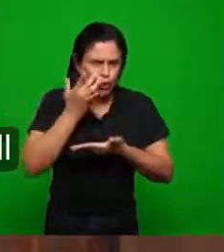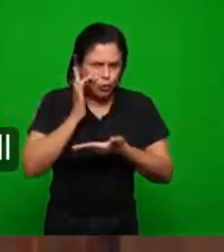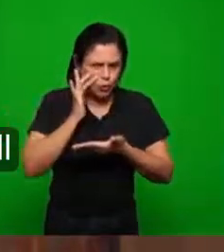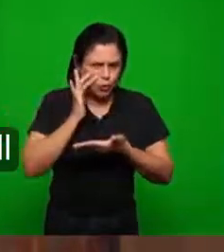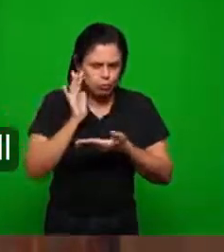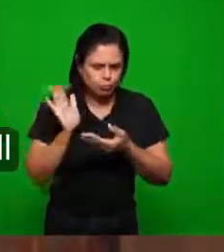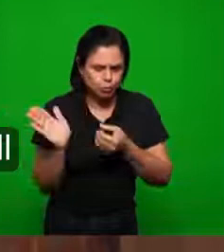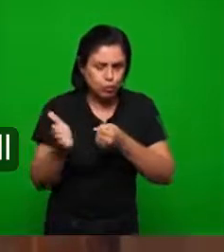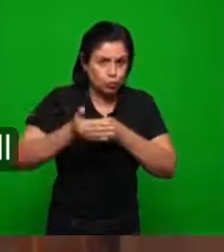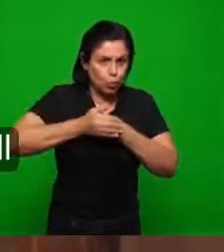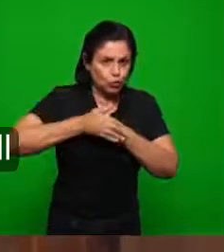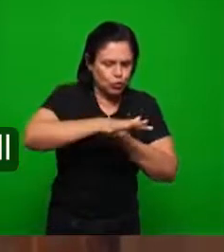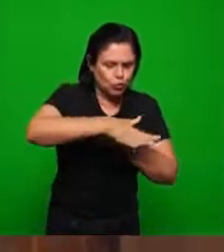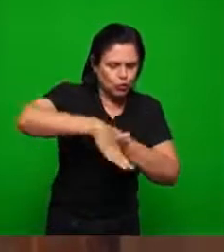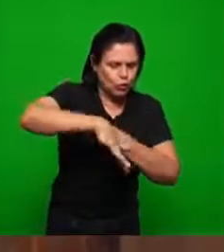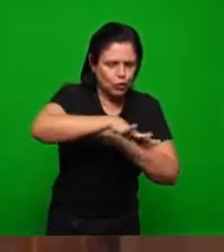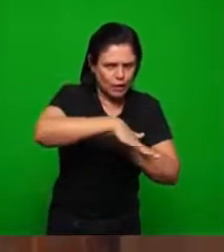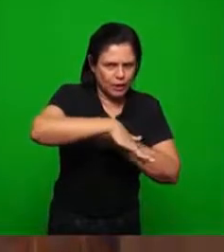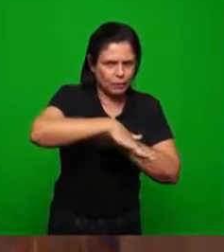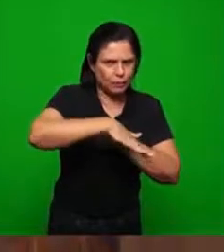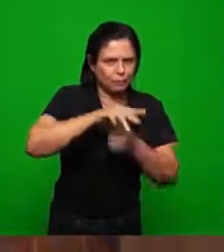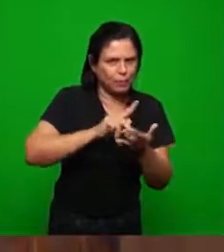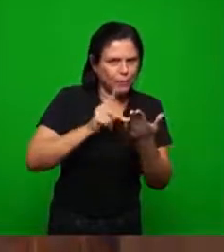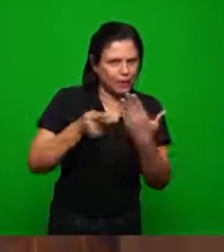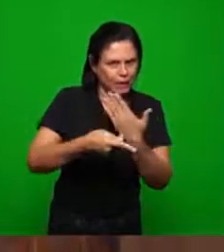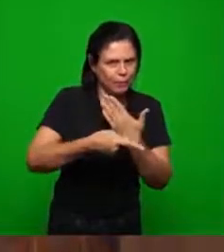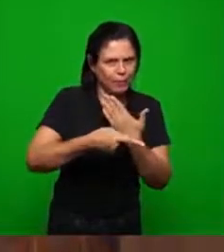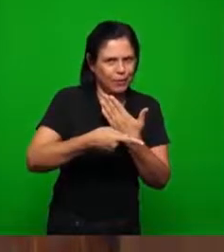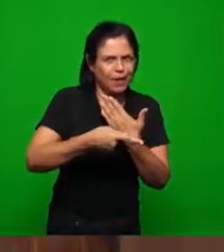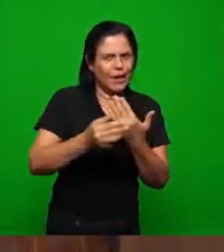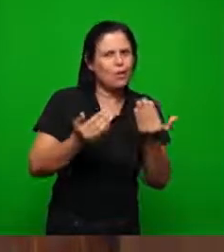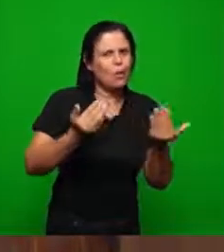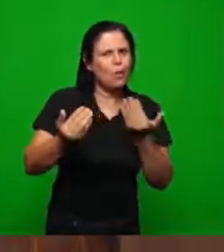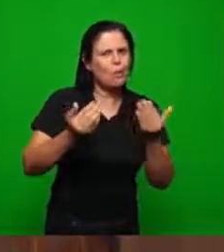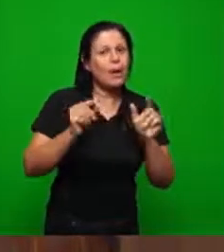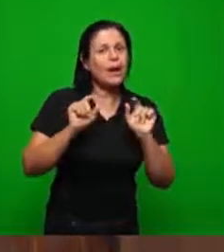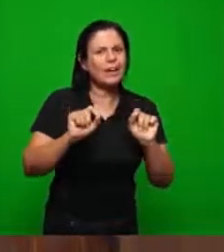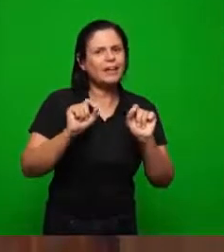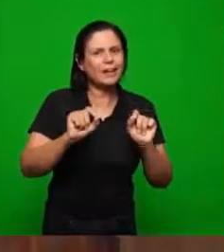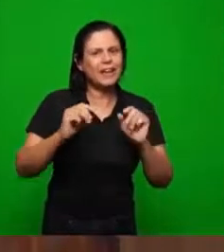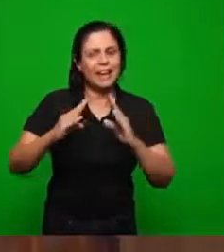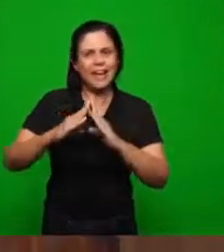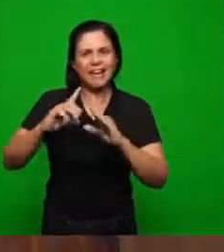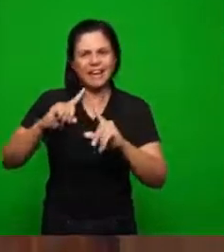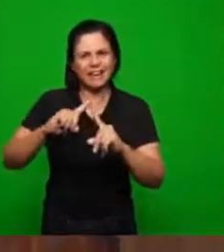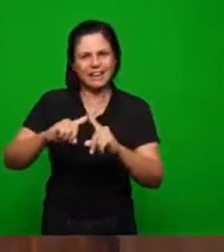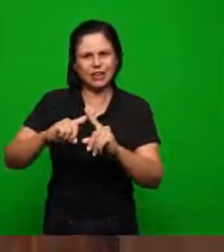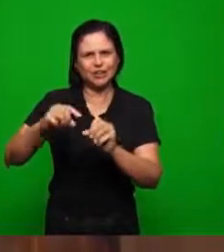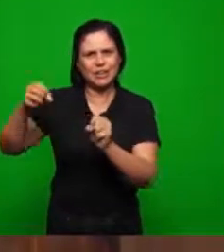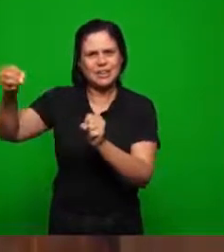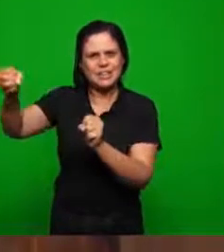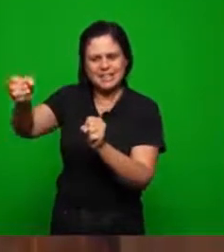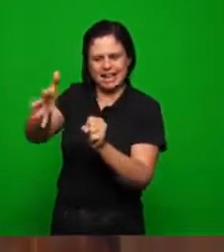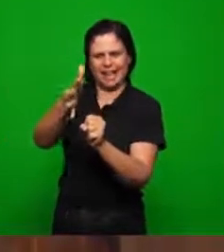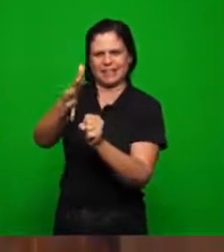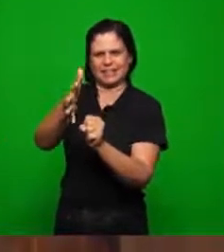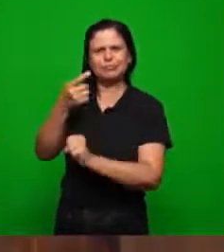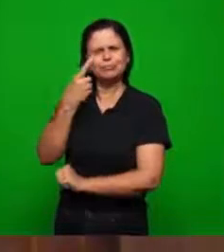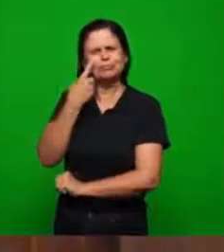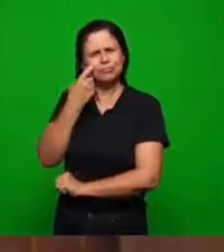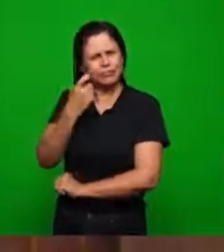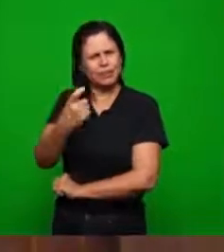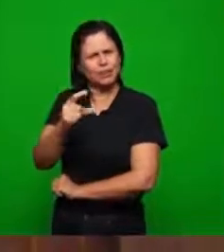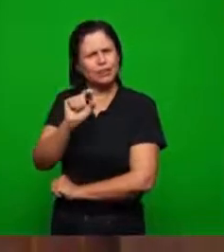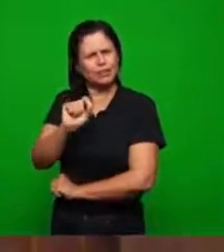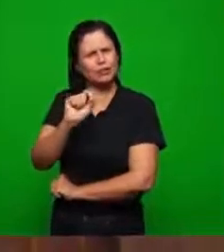pertinente ao período que nós vamos ver hoje, que é a igreja de Sardes. Então nós vamos ver, interessante,